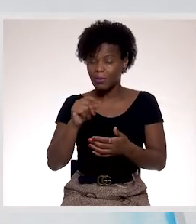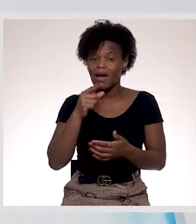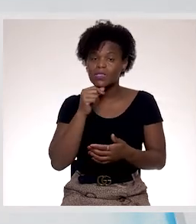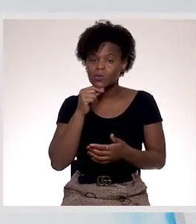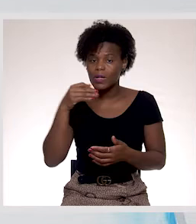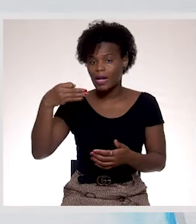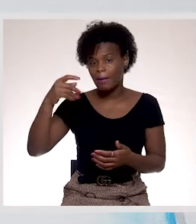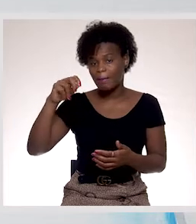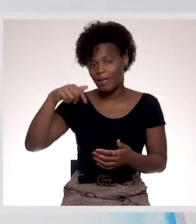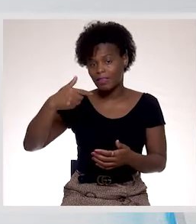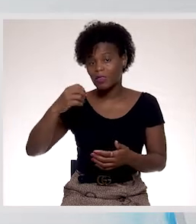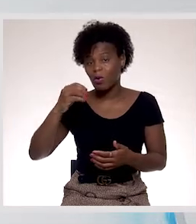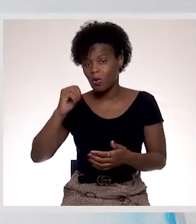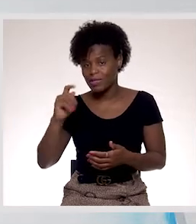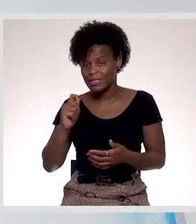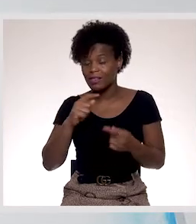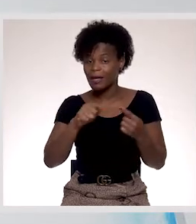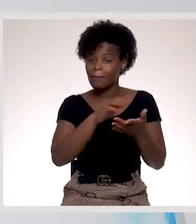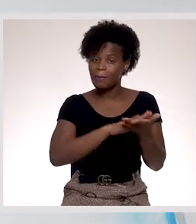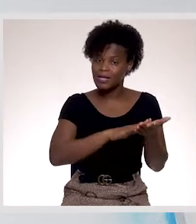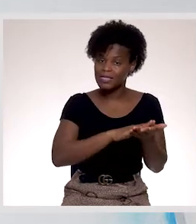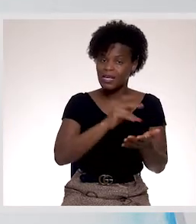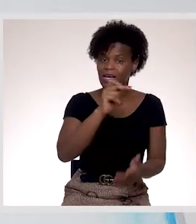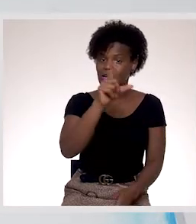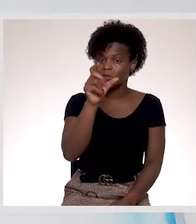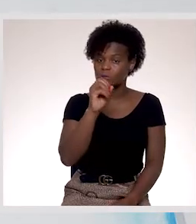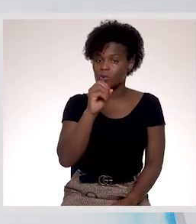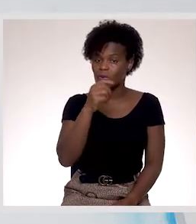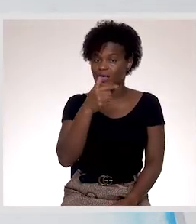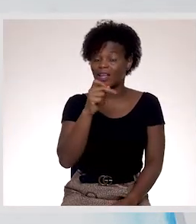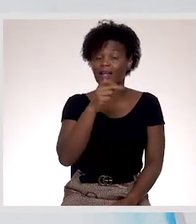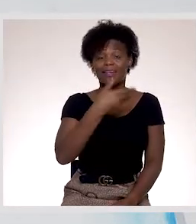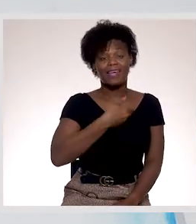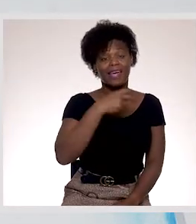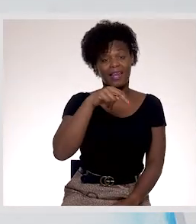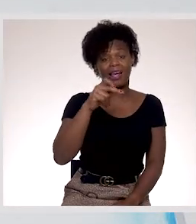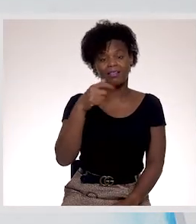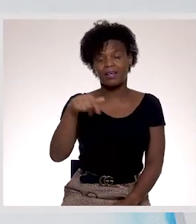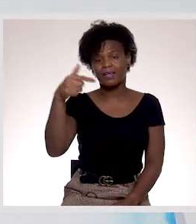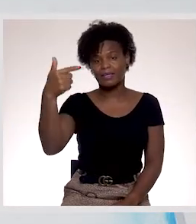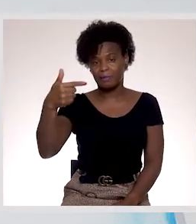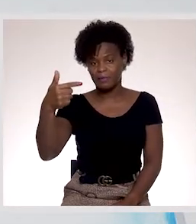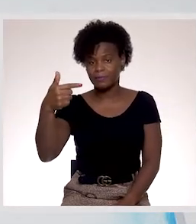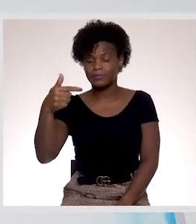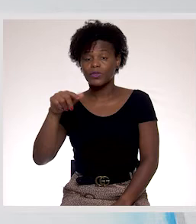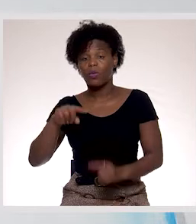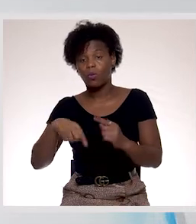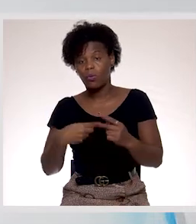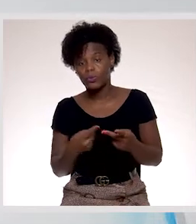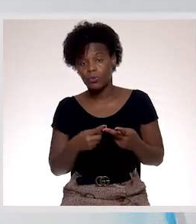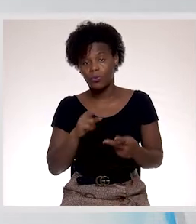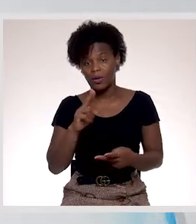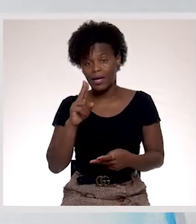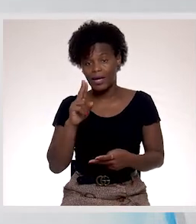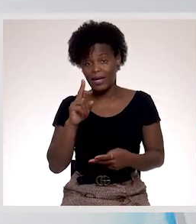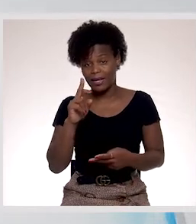açúcar, a pentose. Porque elas possuem bases azotárias que podem ser, nesse caso, o DNA tem a timina e não contém o uracilo, enquanto que